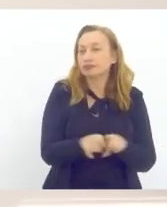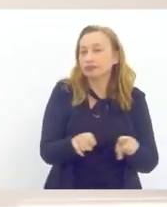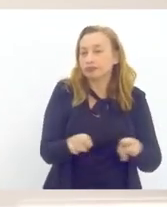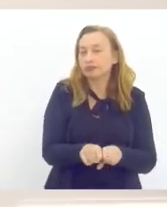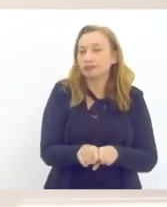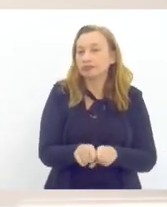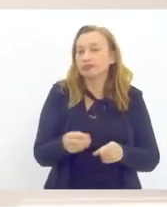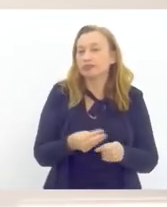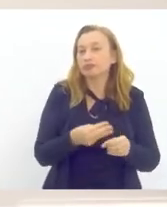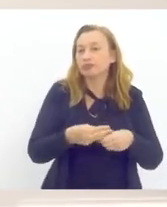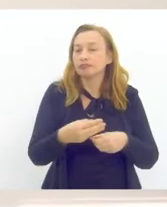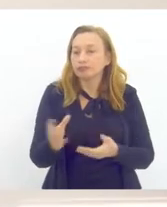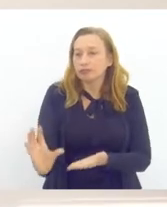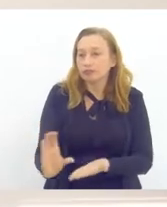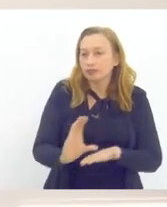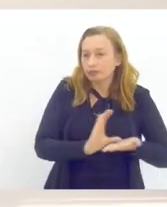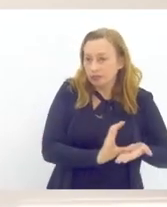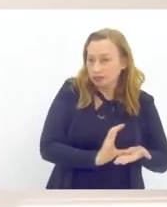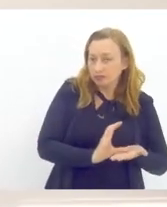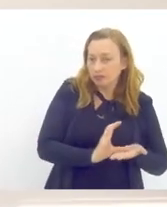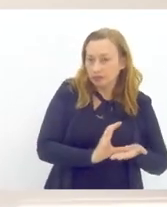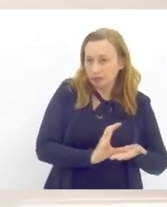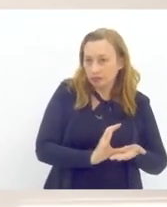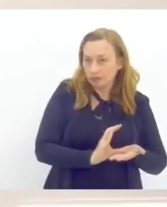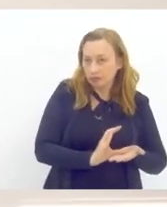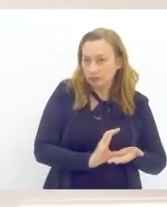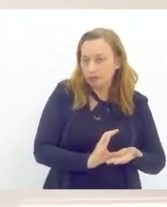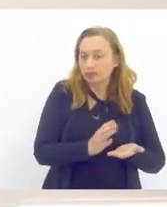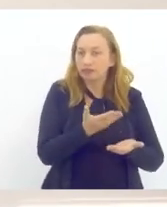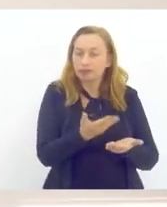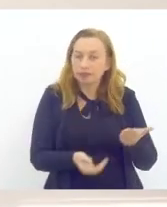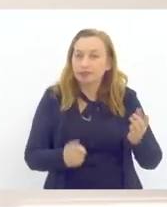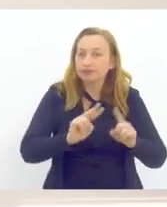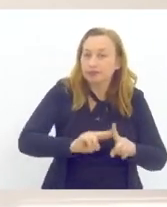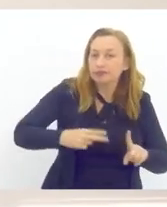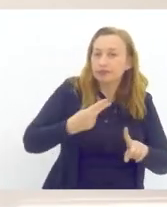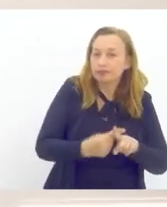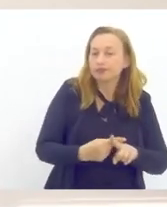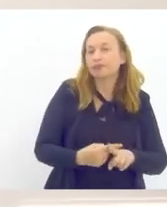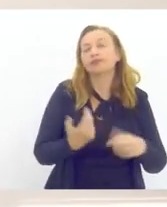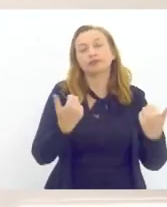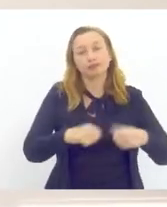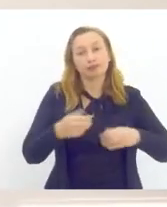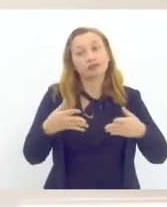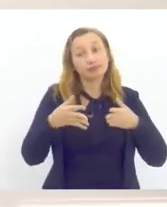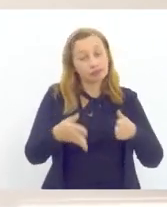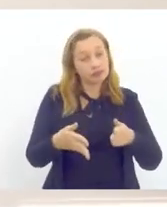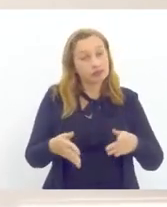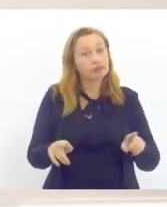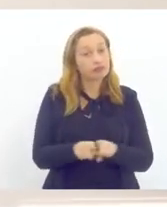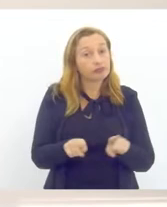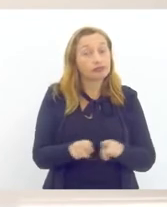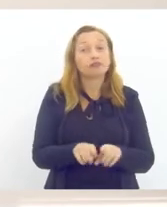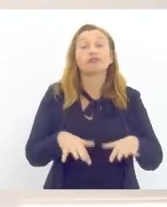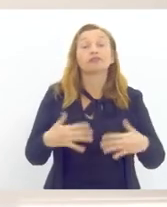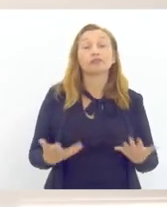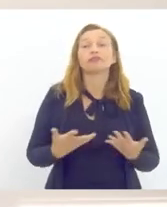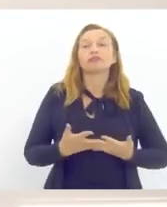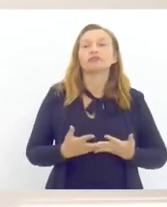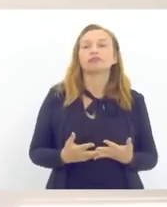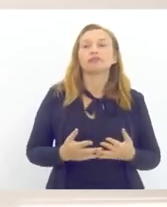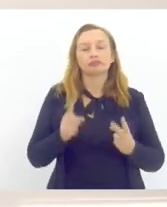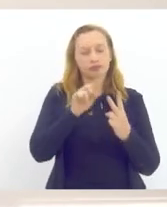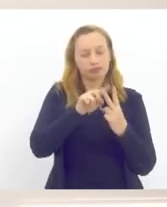do Rio passa a receber de ressarcimento. Então, é uma perda dupla que tem que ser levada em consideração. Então, as